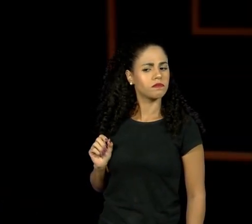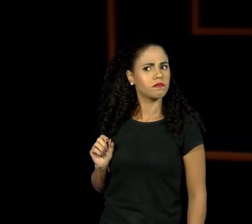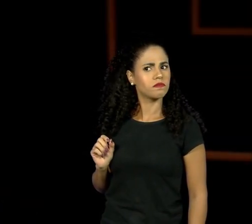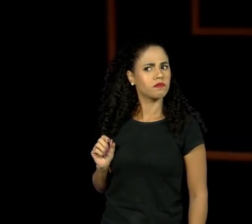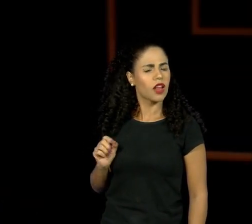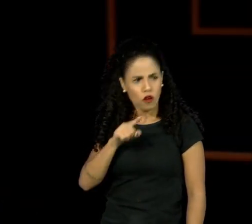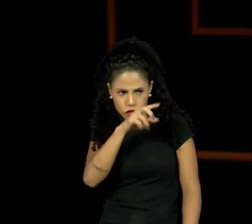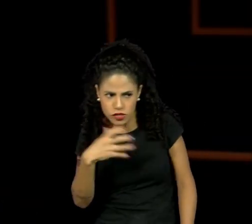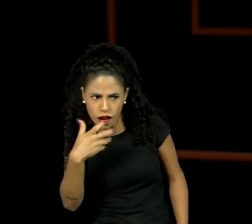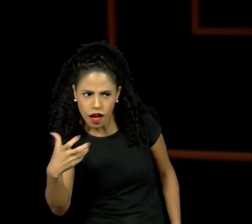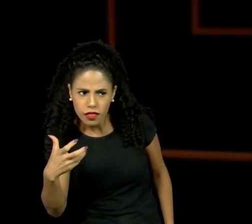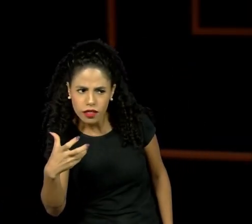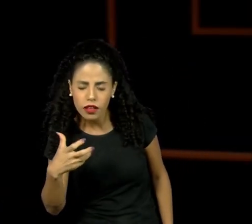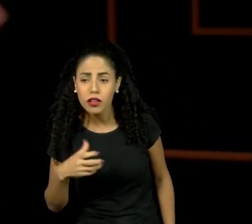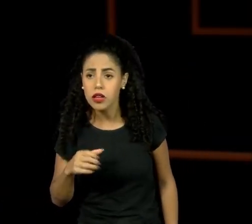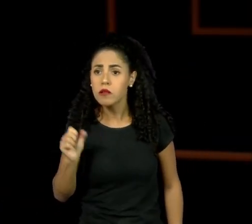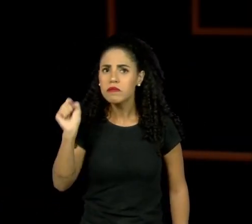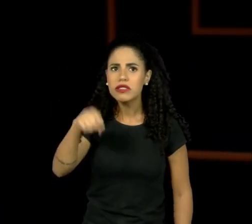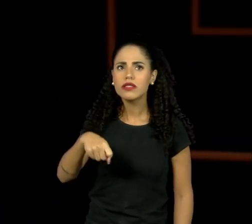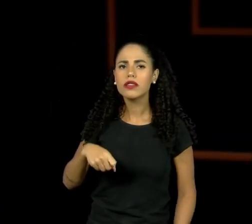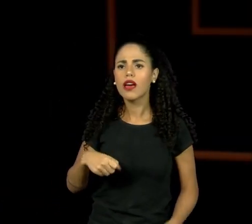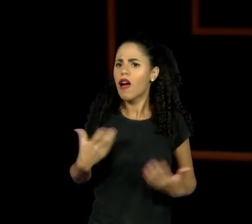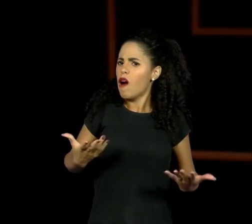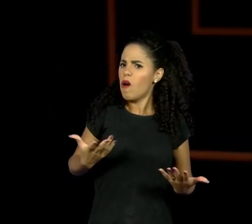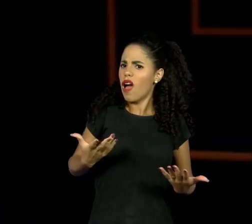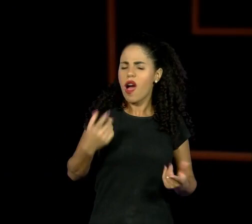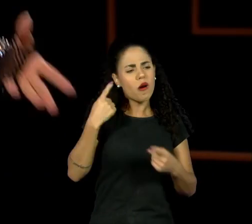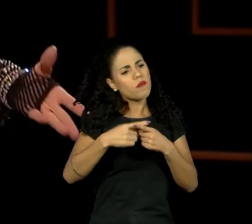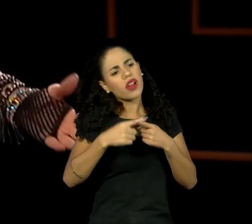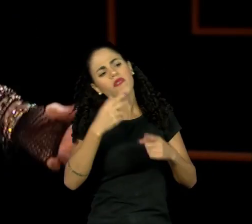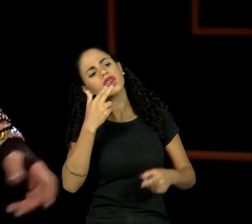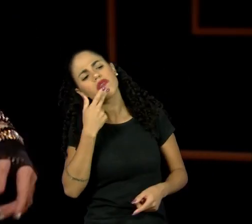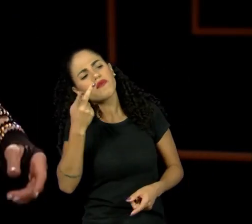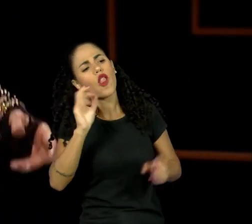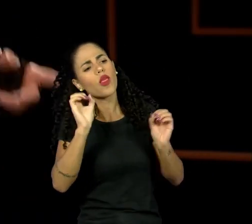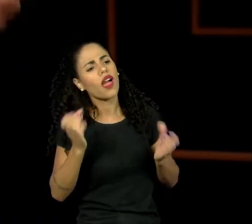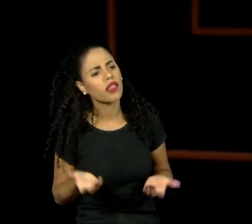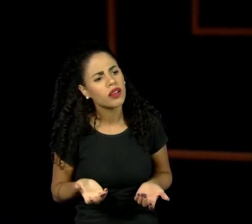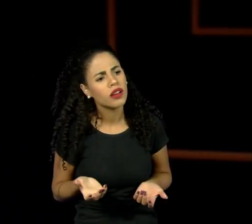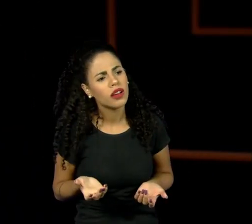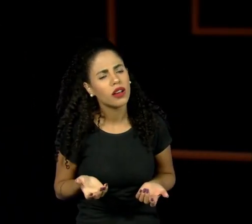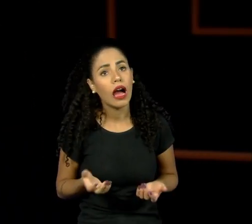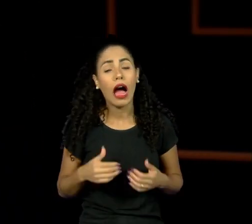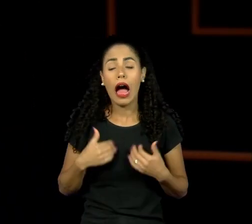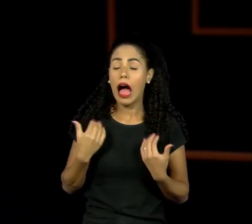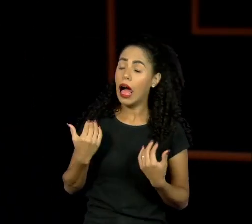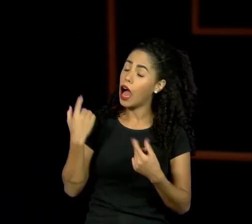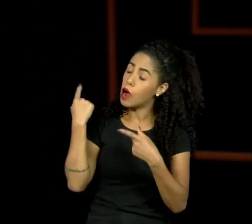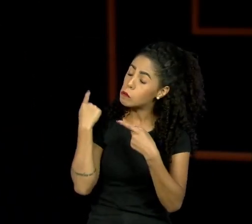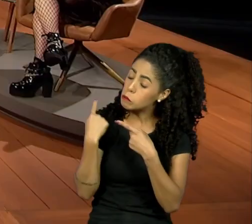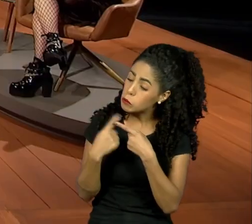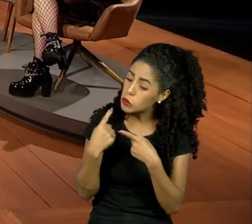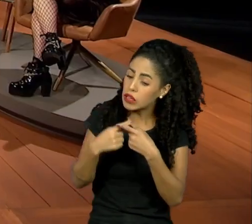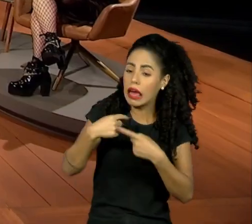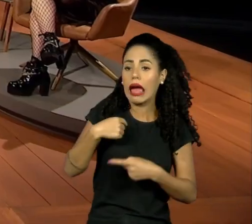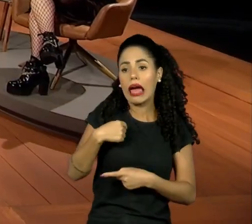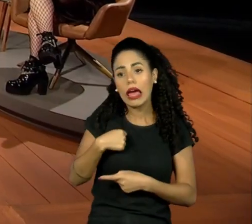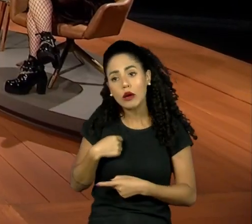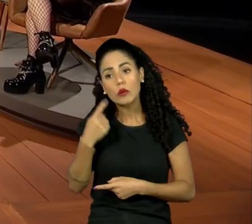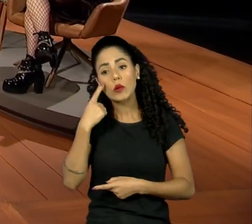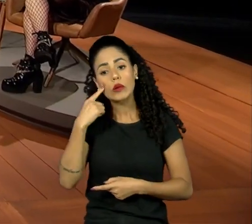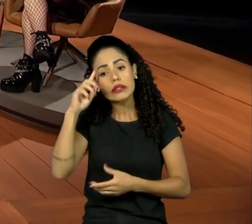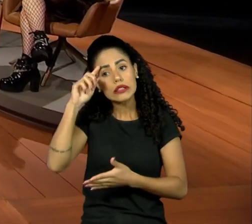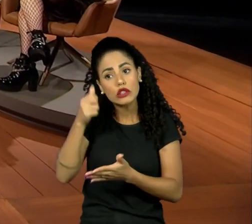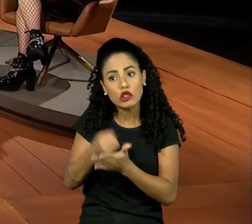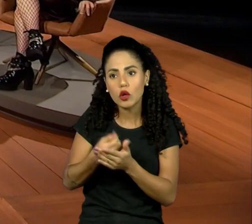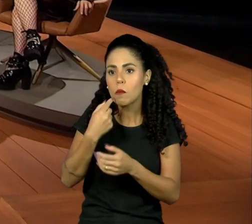Você canta? Eu disse, canto. Por que você não falou? Por que você nunca disse? Eu falei, é porque eu estou num negócio aí, numa parada aí, que eu não posso